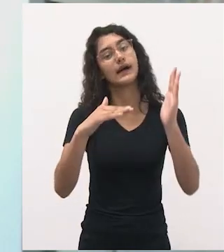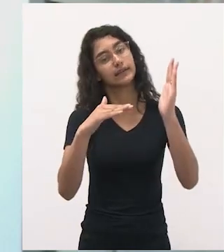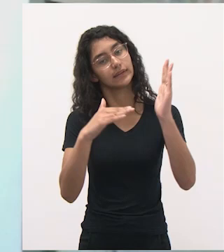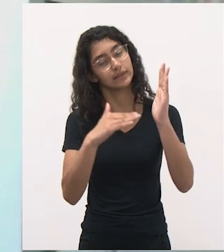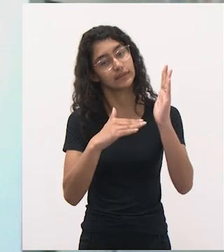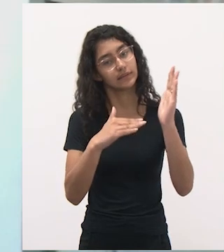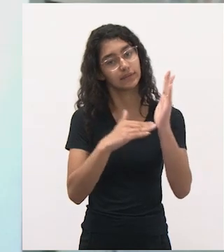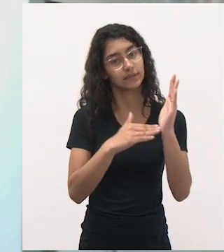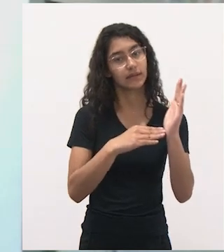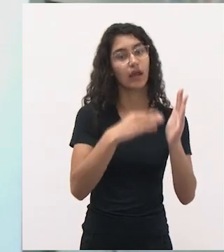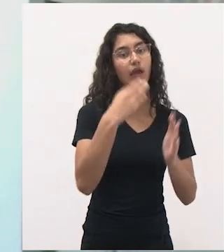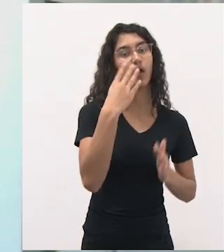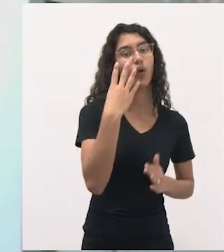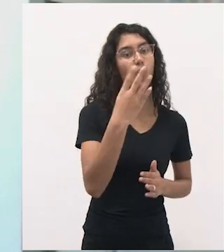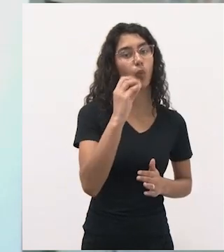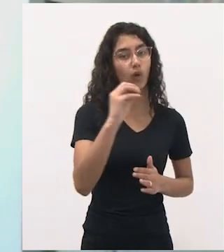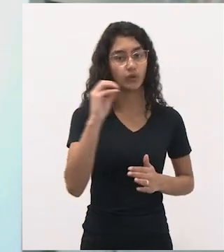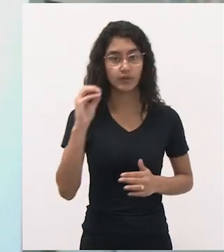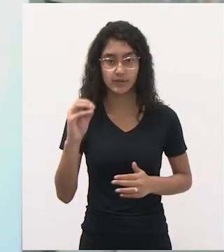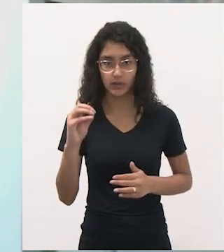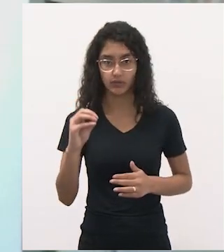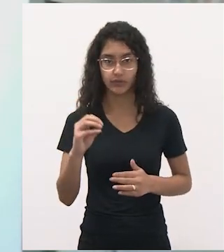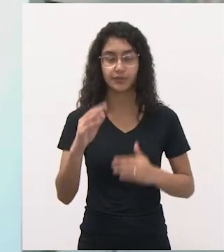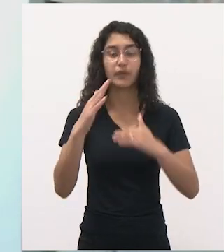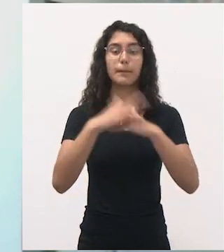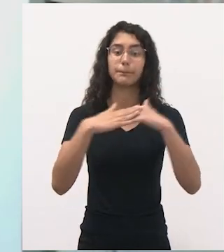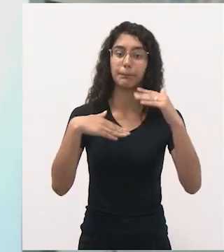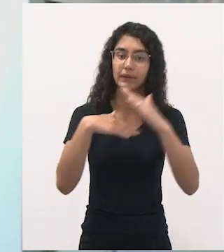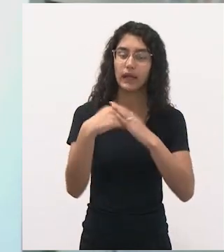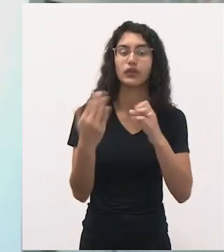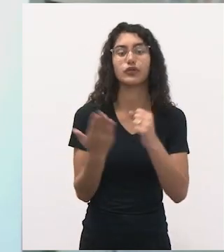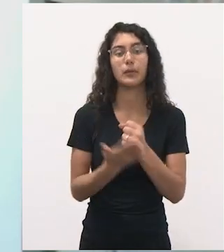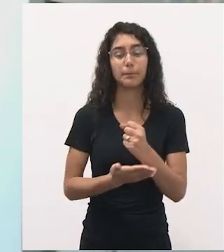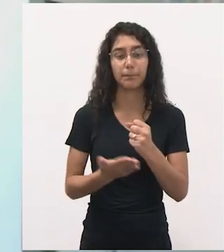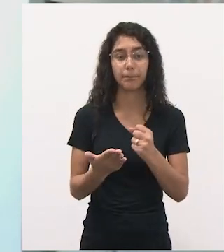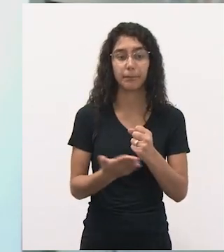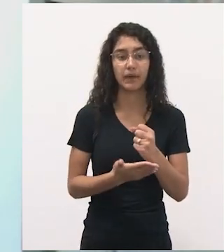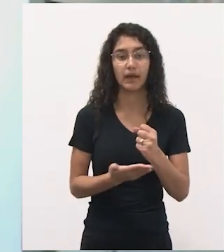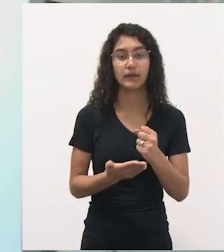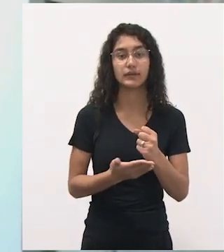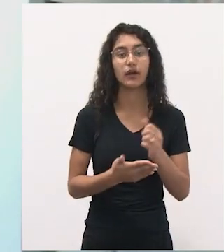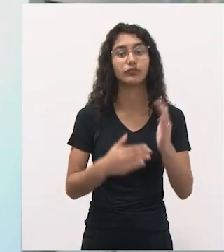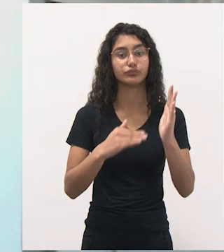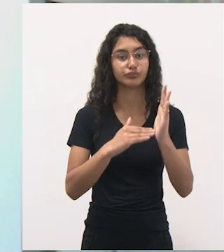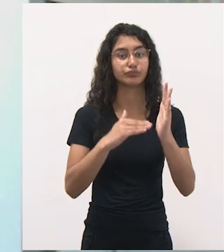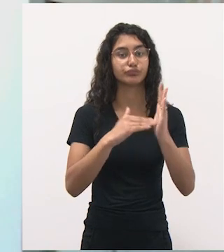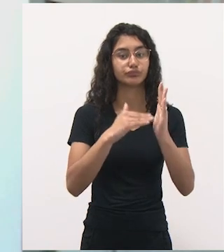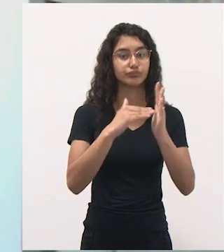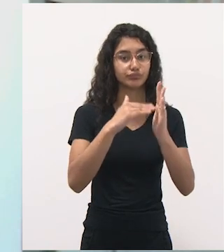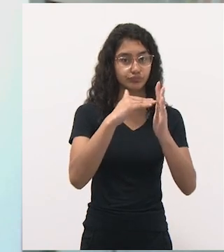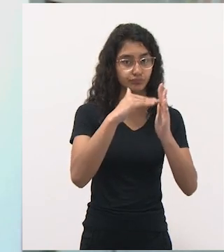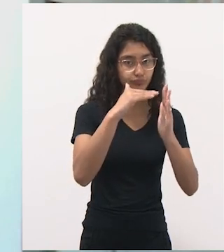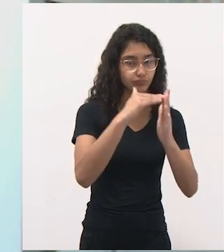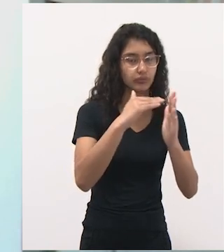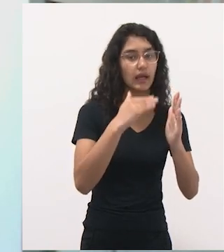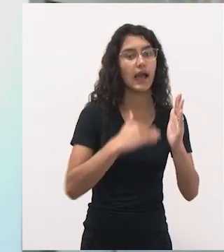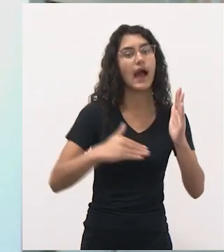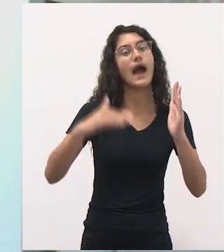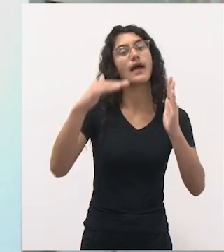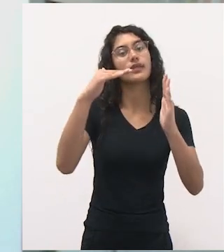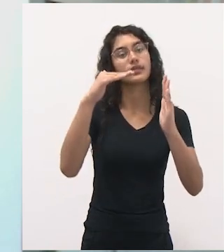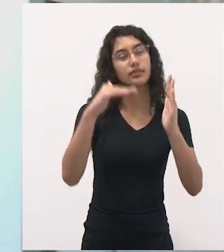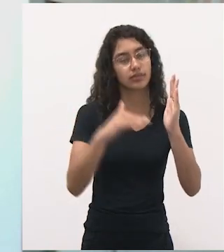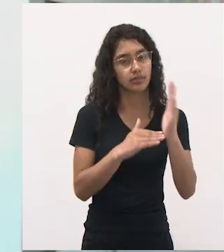de 400. Então, ela começa exigindo habilidades básicas e vai passando para as habilidades proficientes, depois para chegar